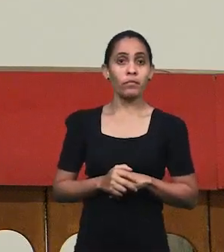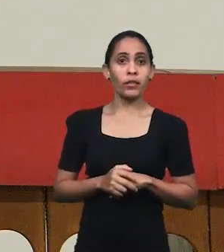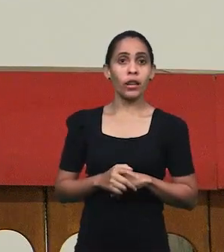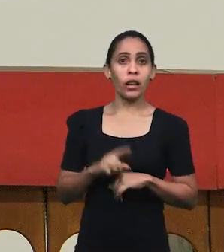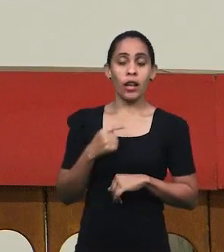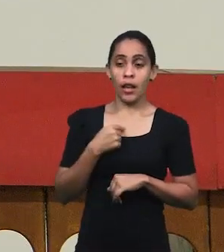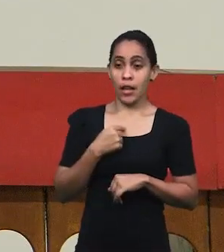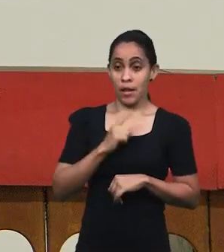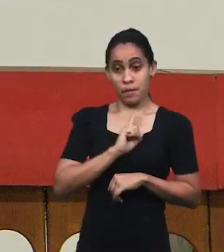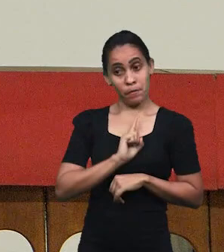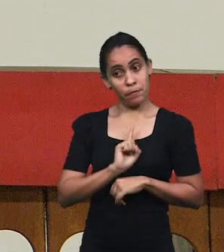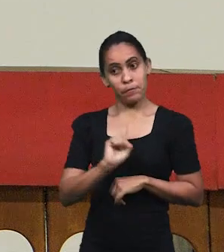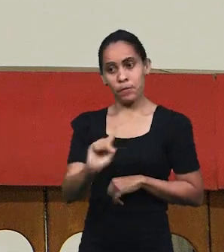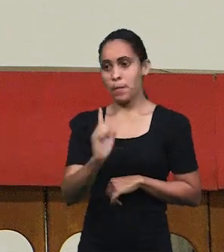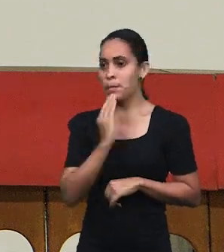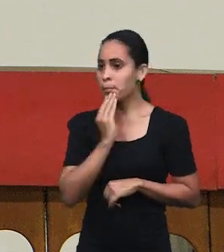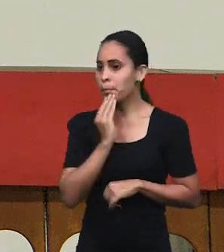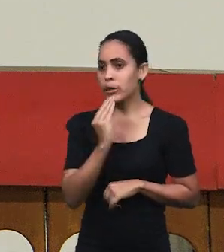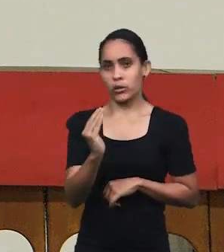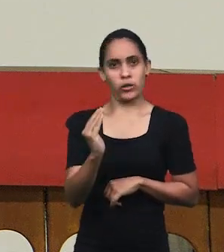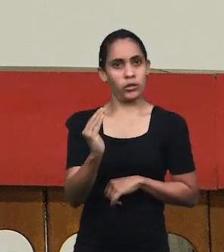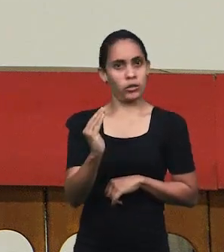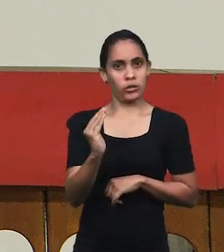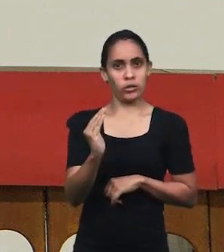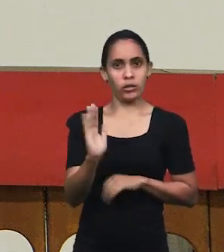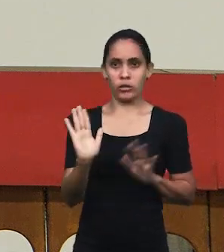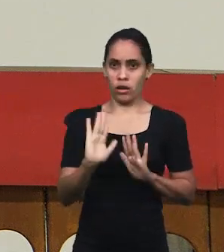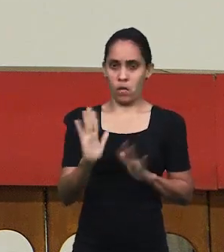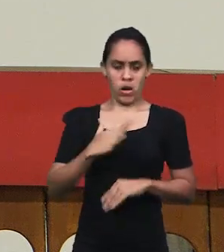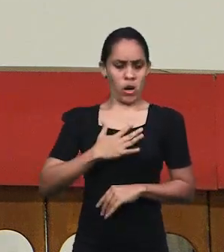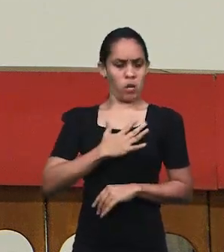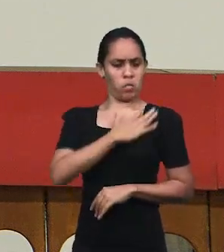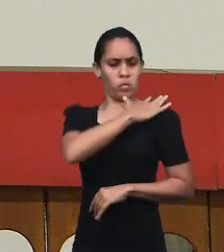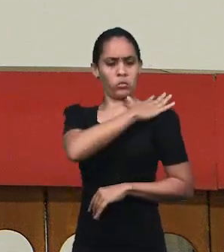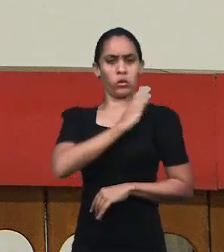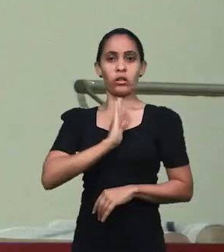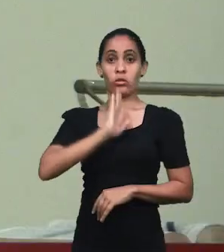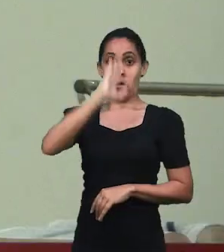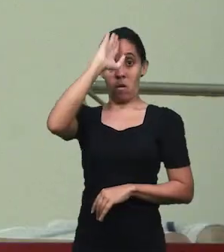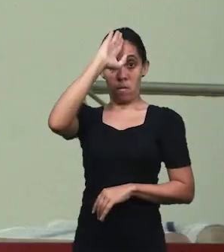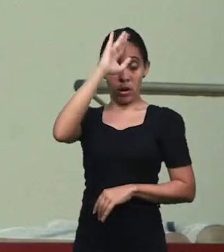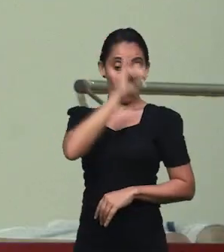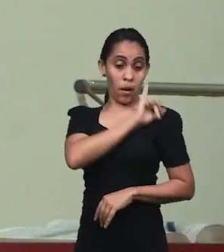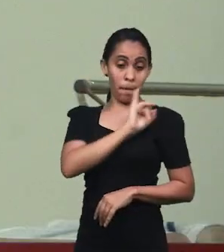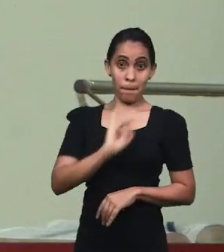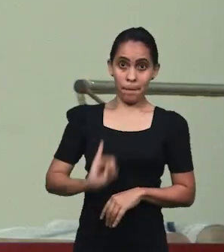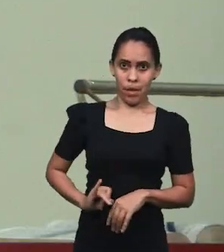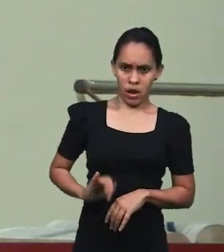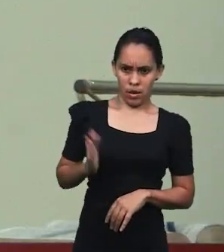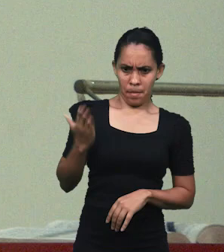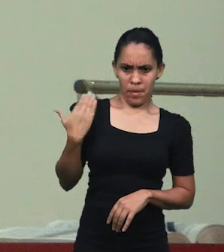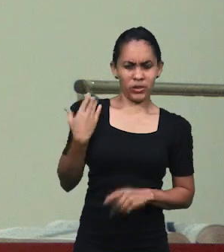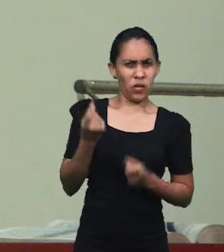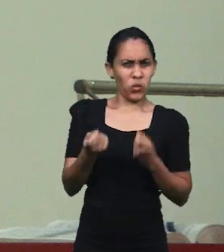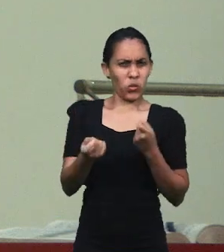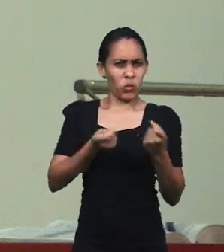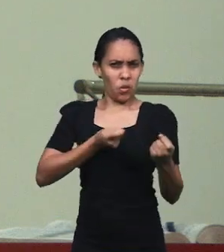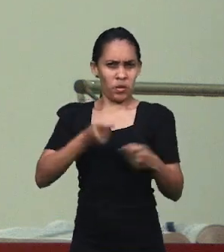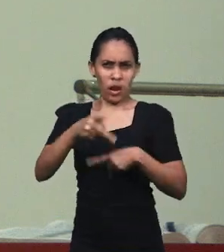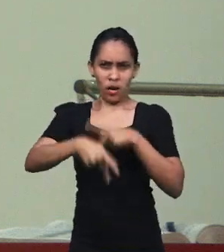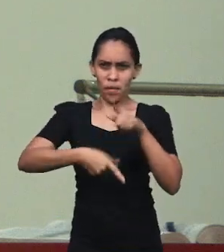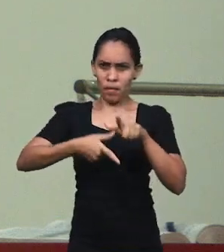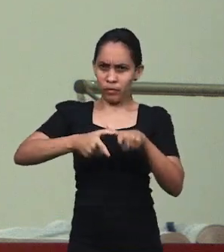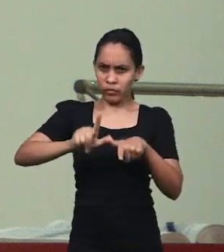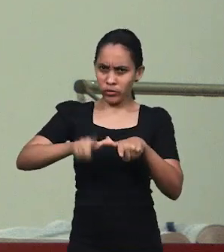Lucas, ele fala que ele não foi pessoalmente pedir a Jesus. Olha, ele era uma autoridade romana, e o Império Romano naqueles